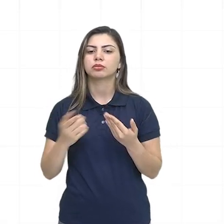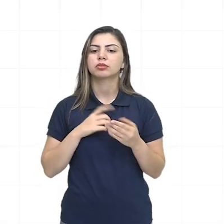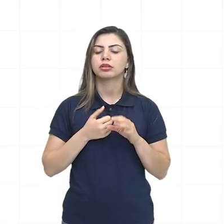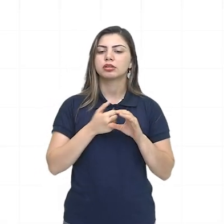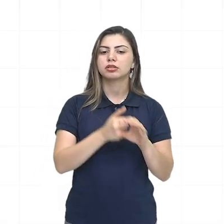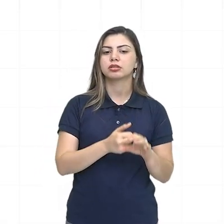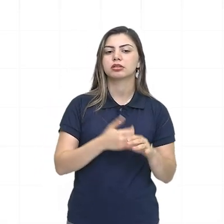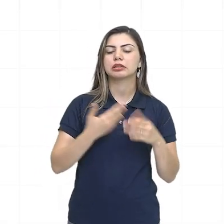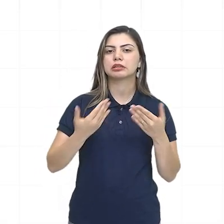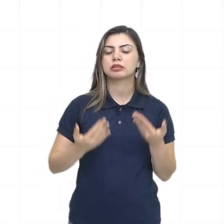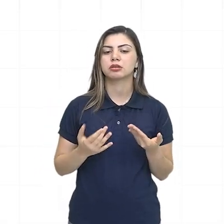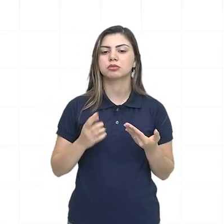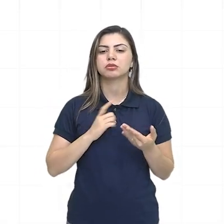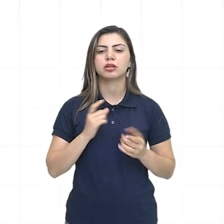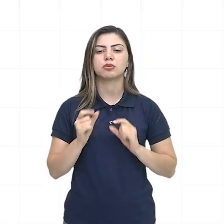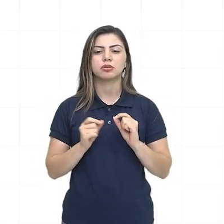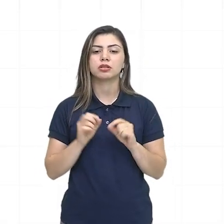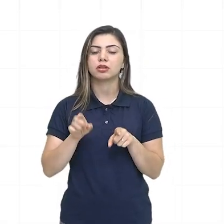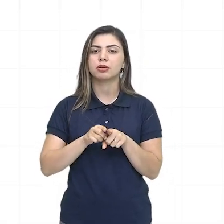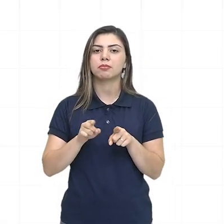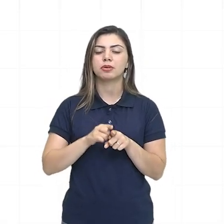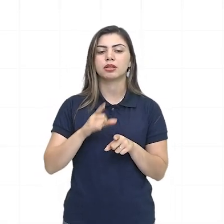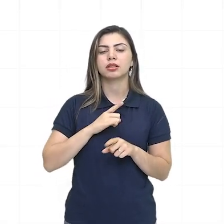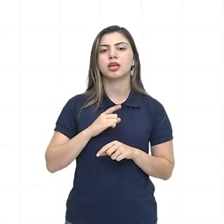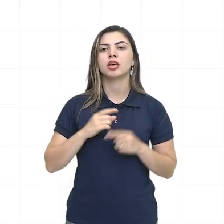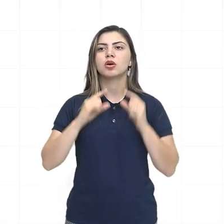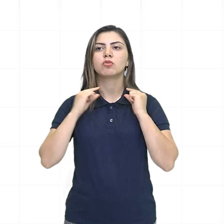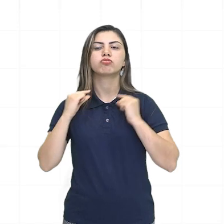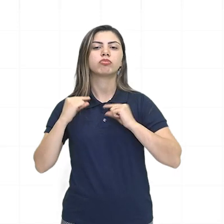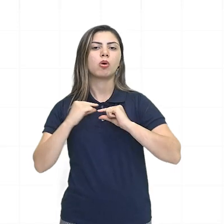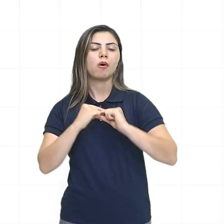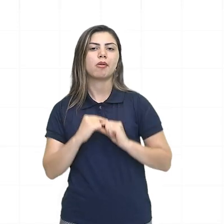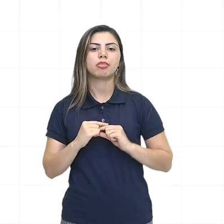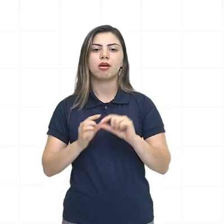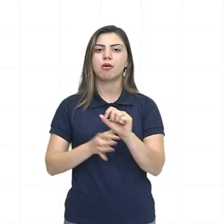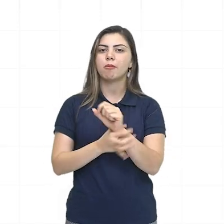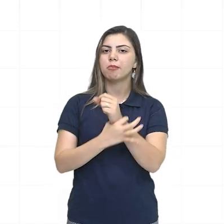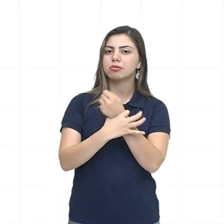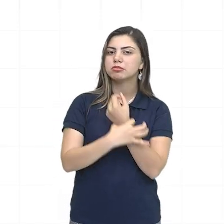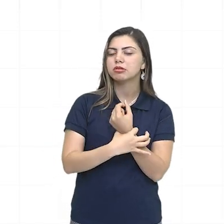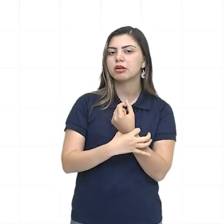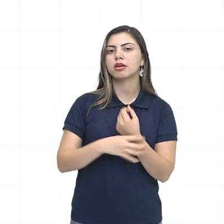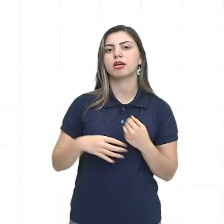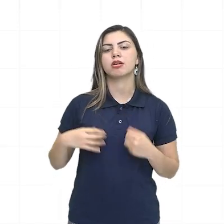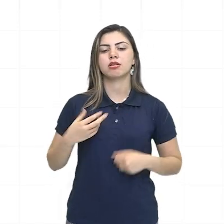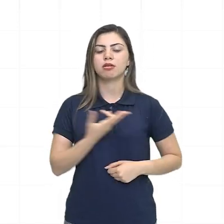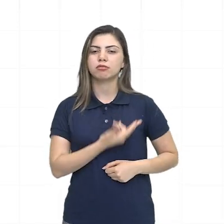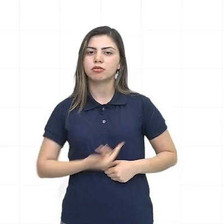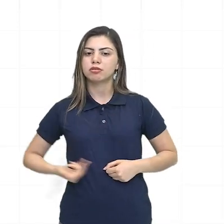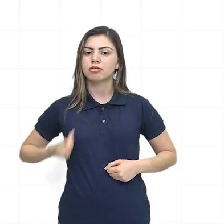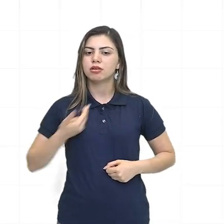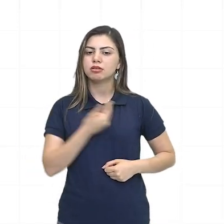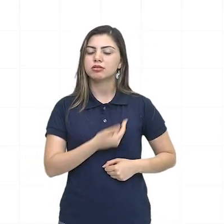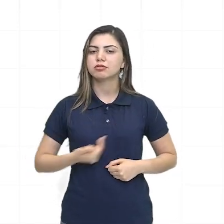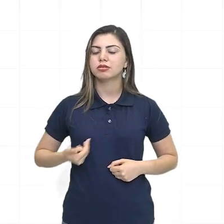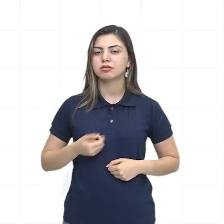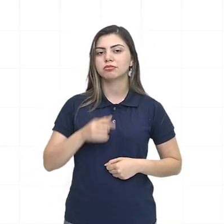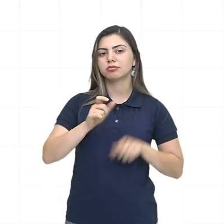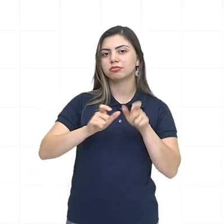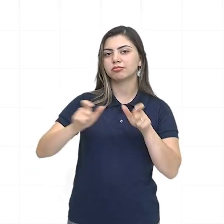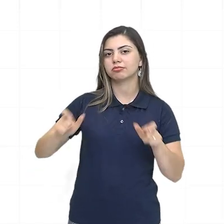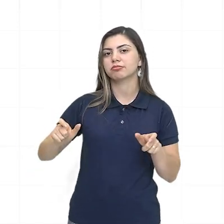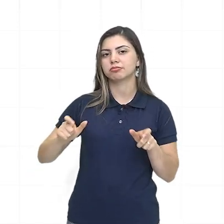altares desses templos e até mesmo nos cordões, pulseiras e camisas dos cristãos,